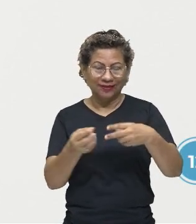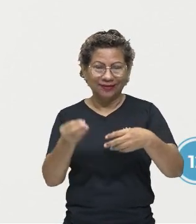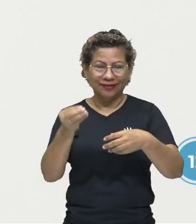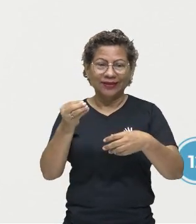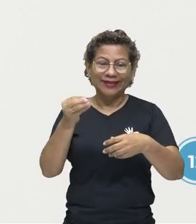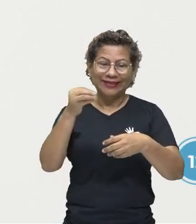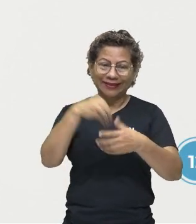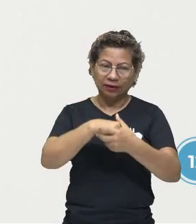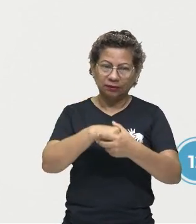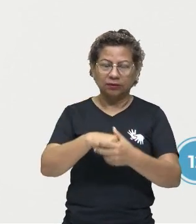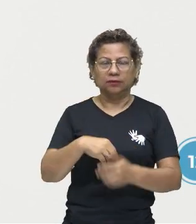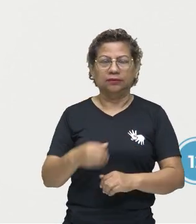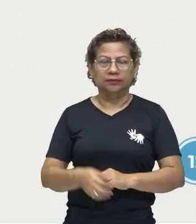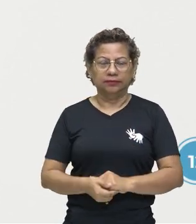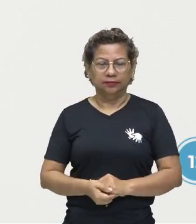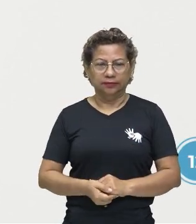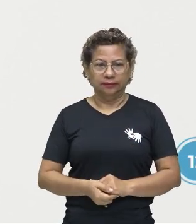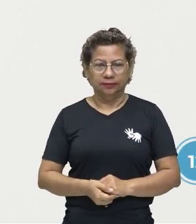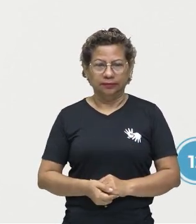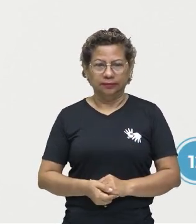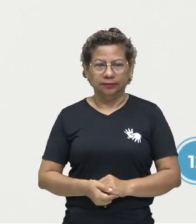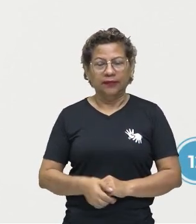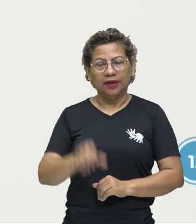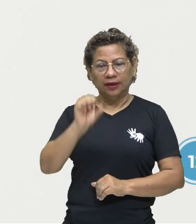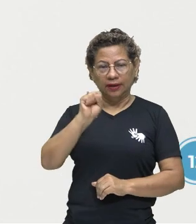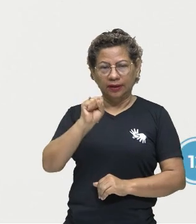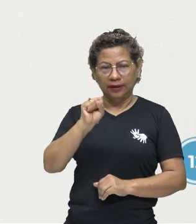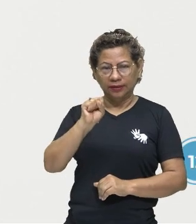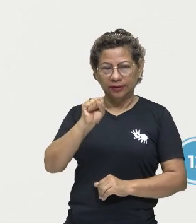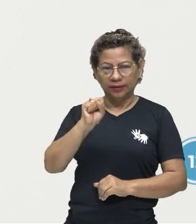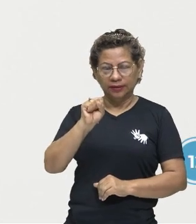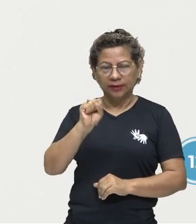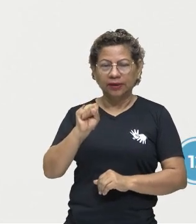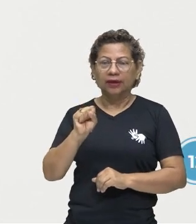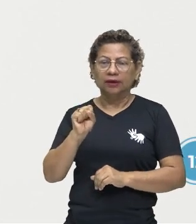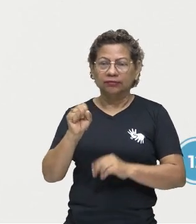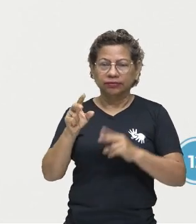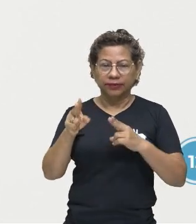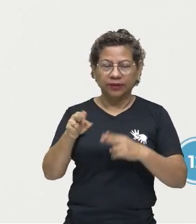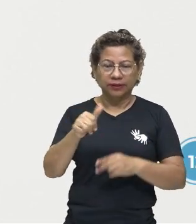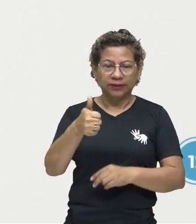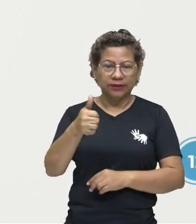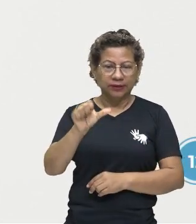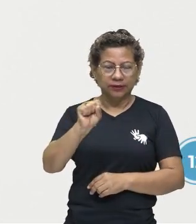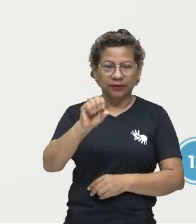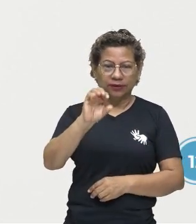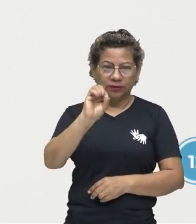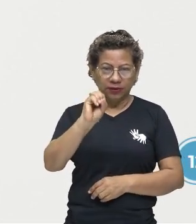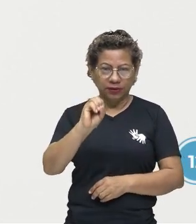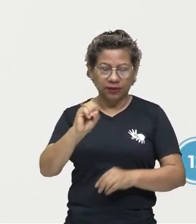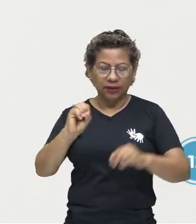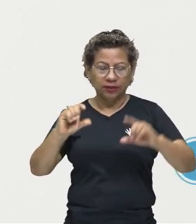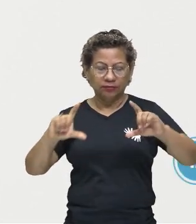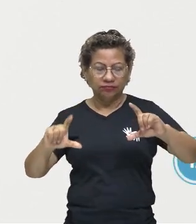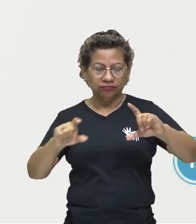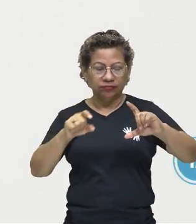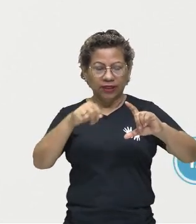internos é igual a 180 que multiplica n menos